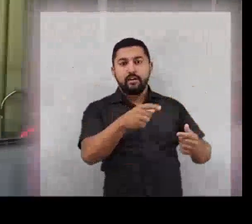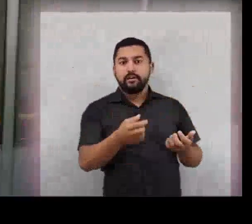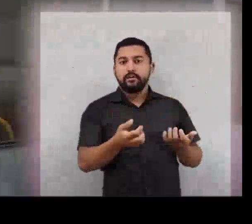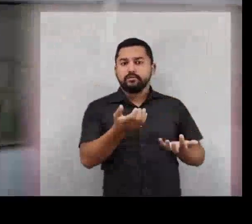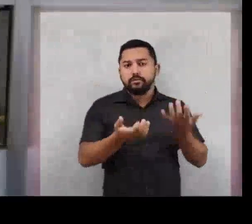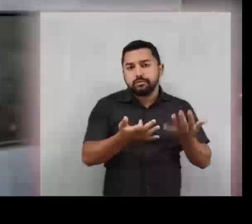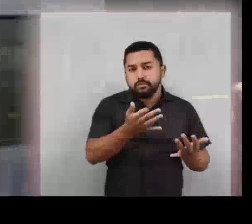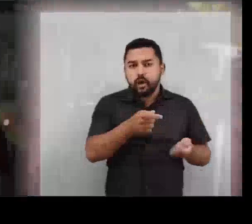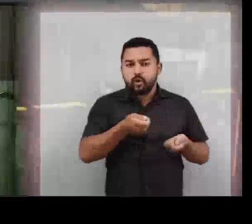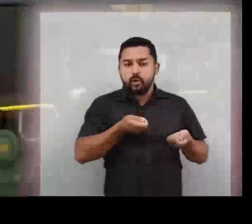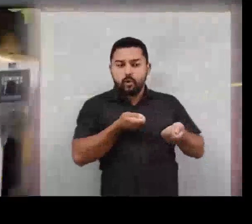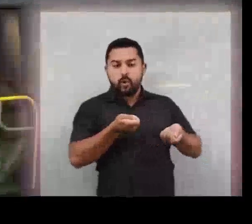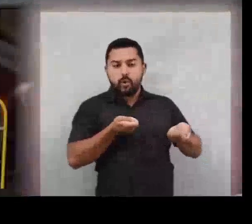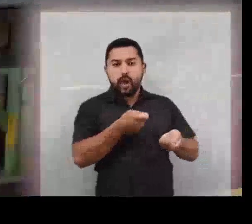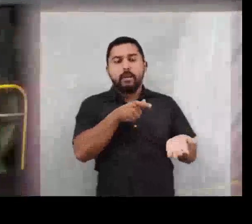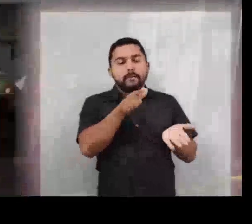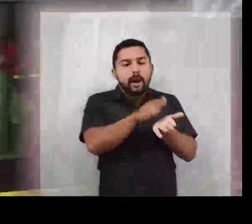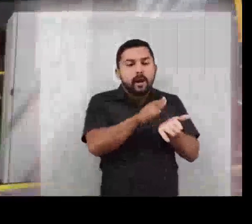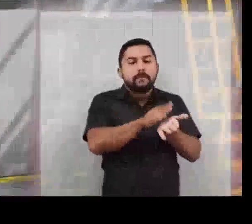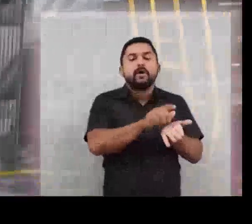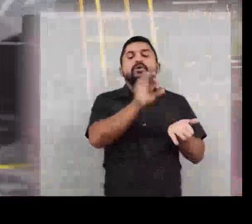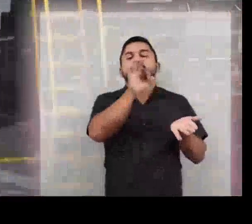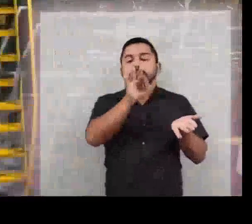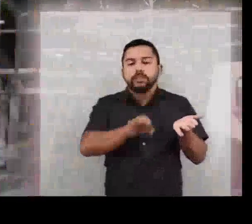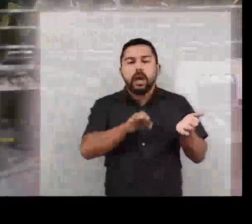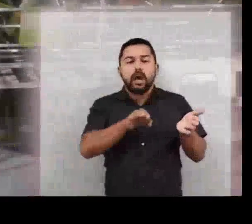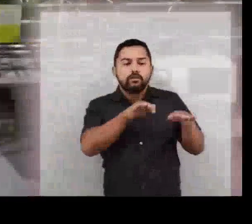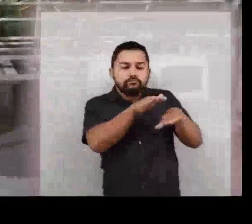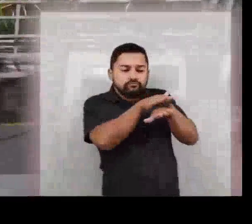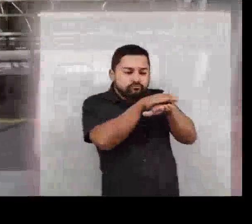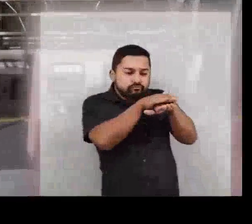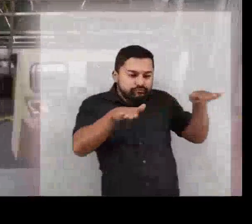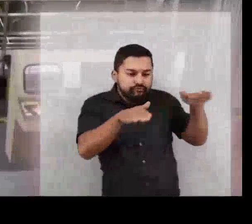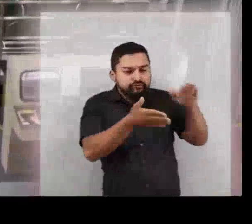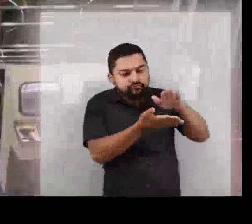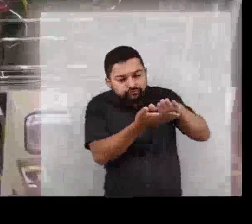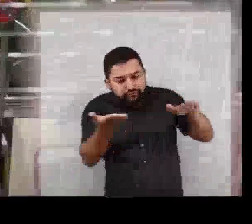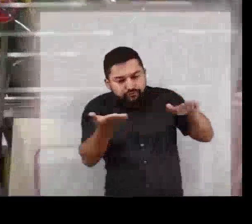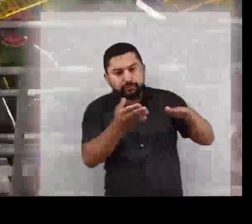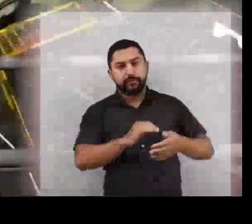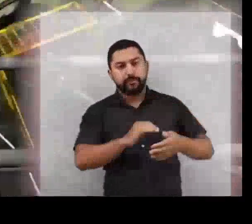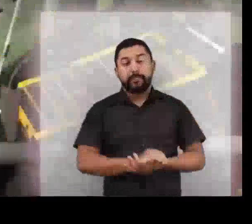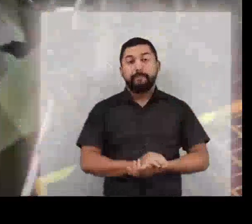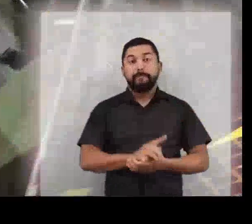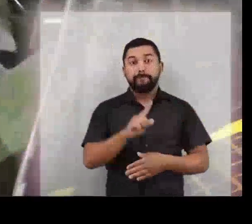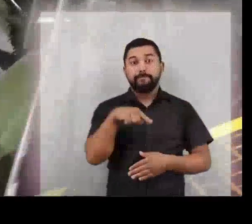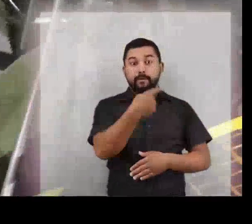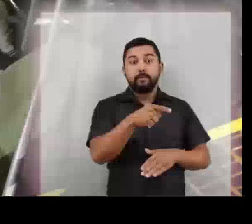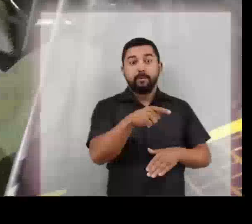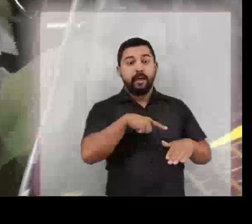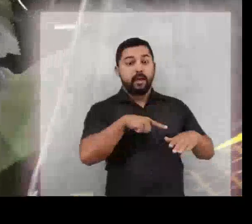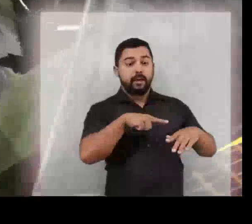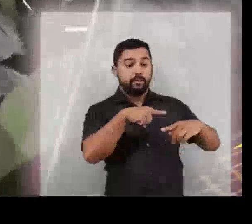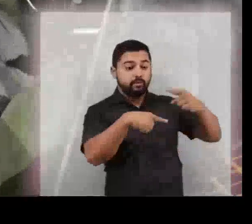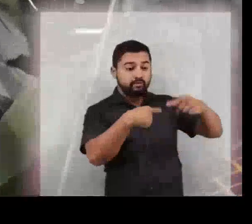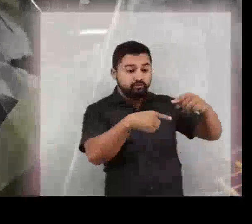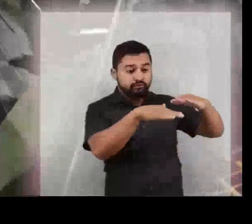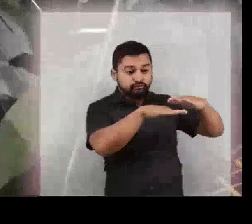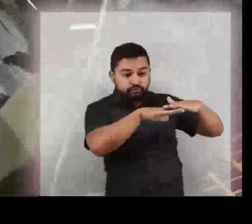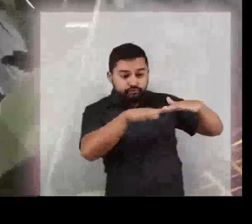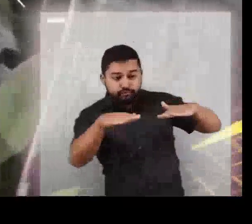com temperatura controlada, que faz com que a folha seja seca de maneira uniforme em ambos os lados. A folha de papel já